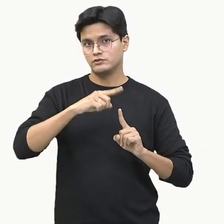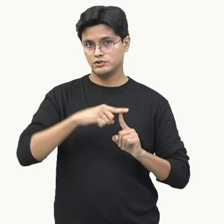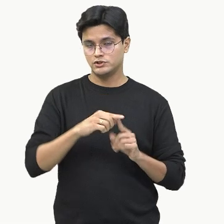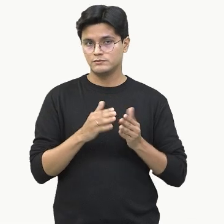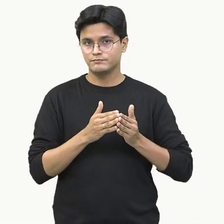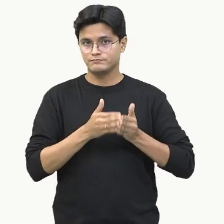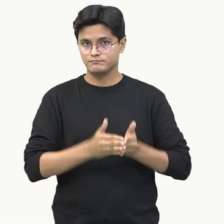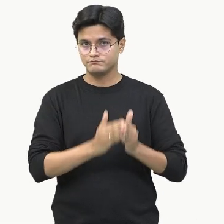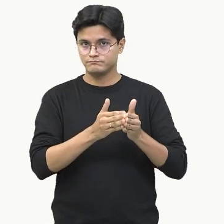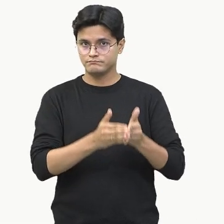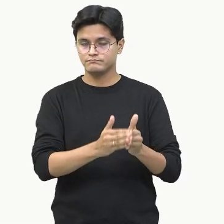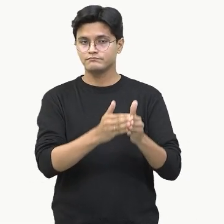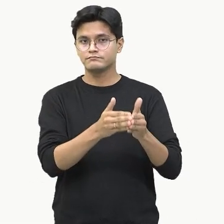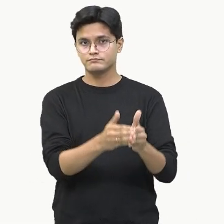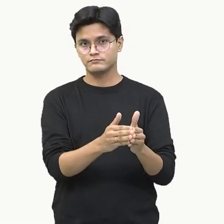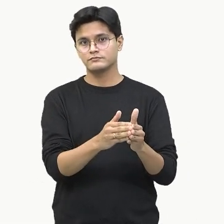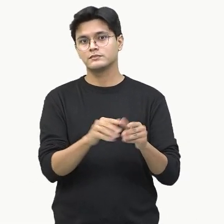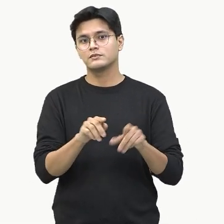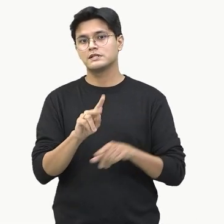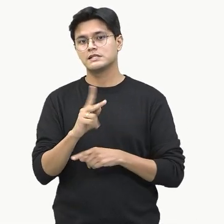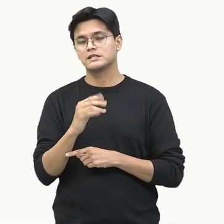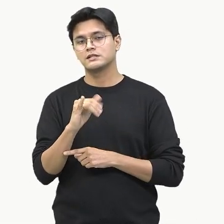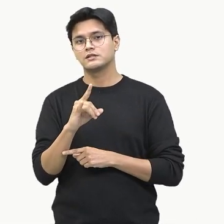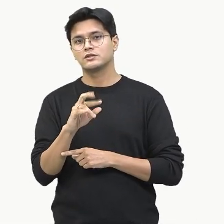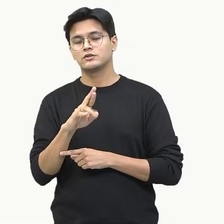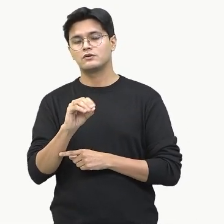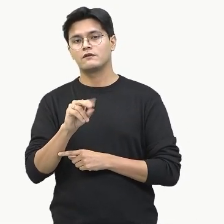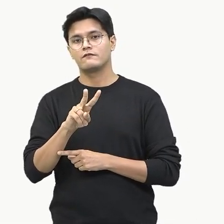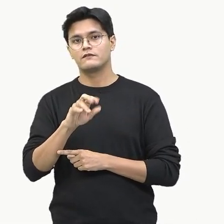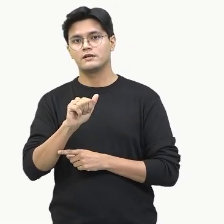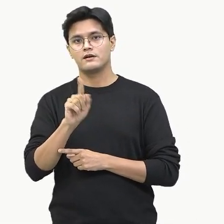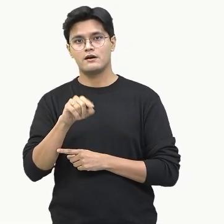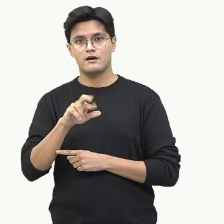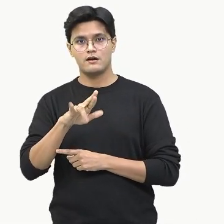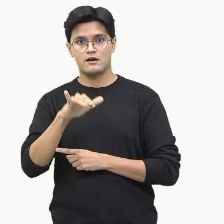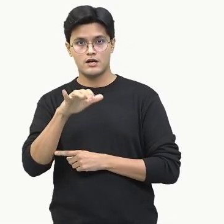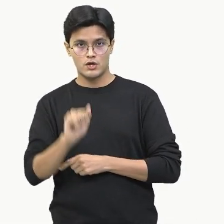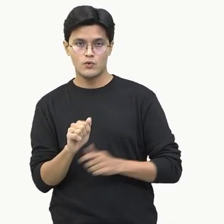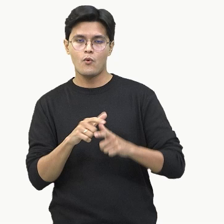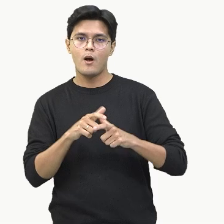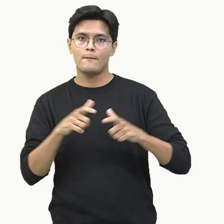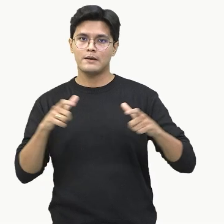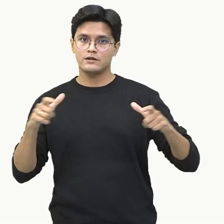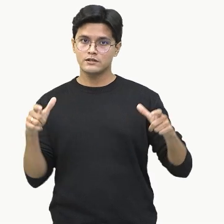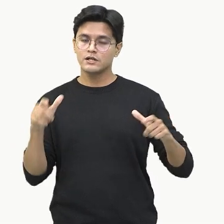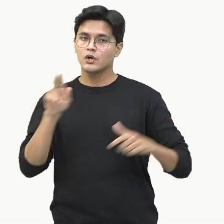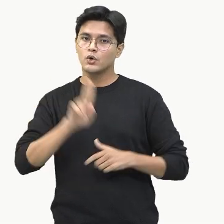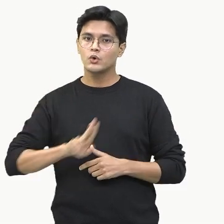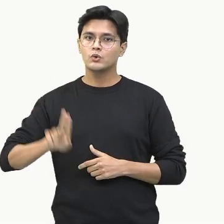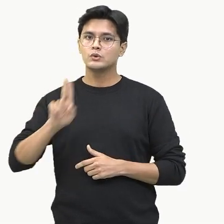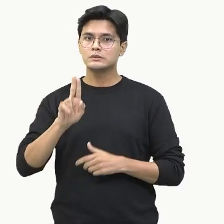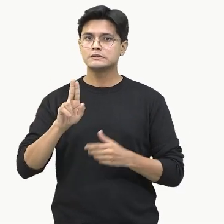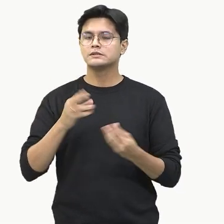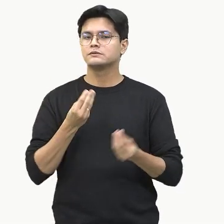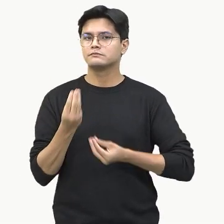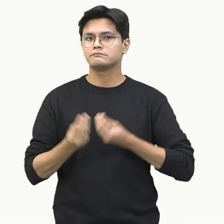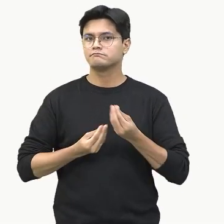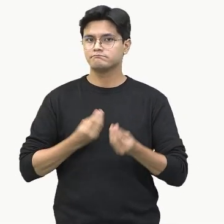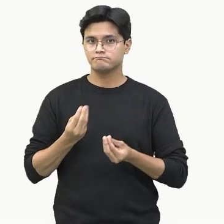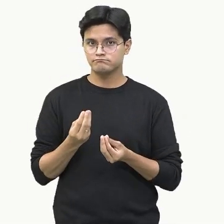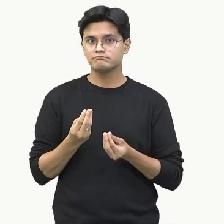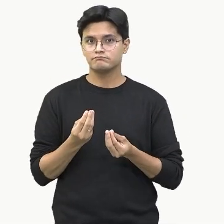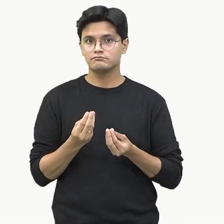né aquaviário hidroviário no território brasileiro a maior parte ela vai ser utilizada como navegação de